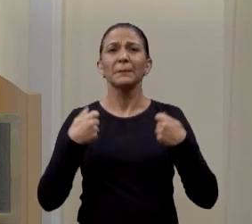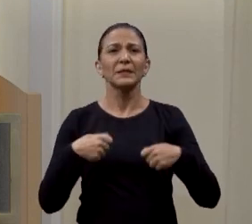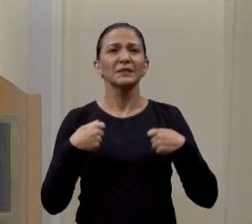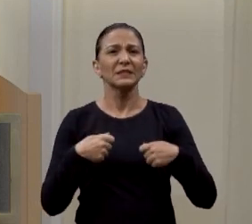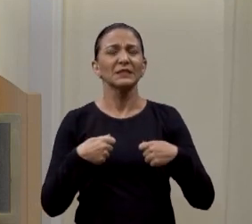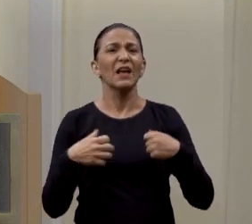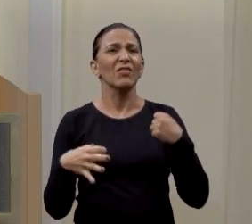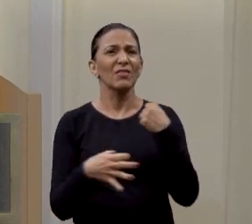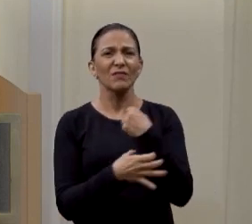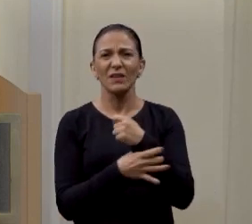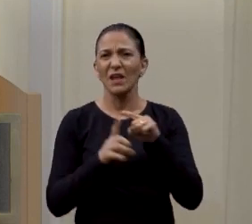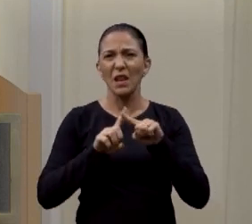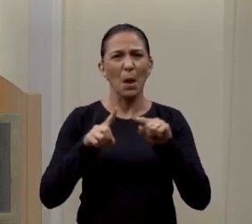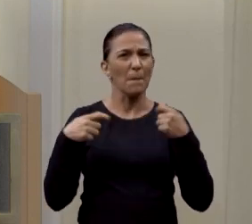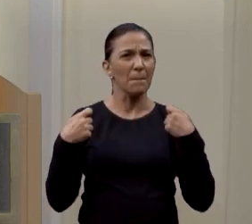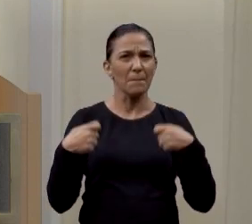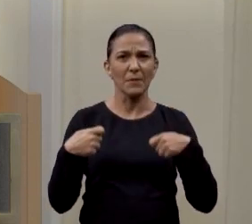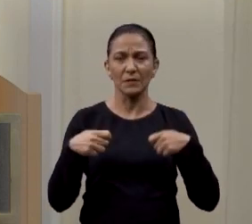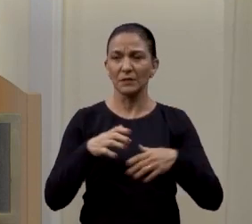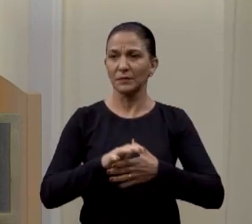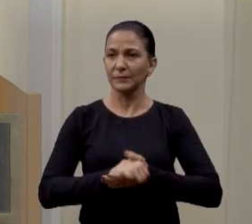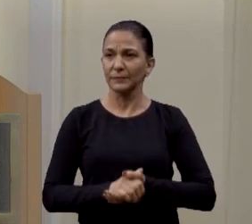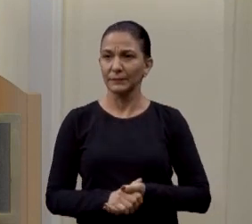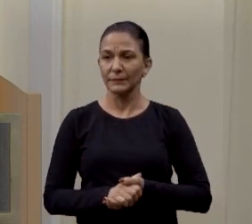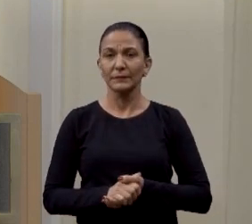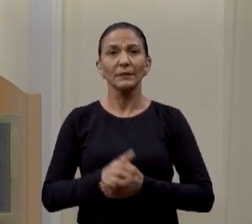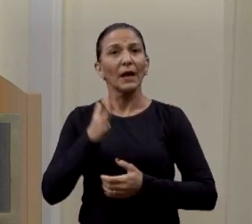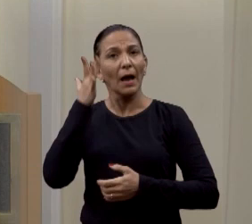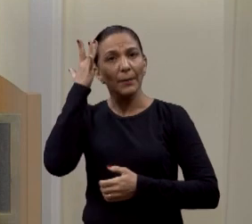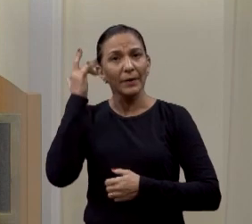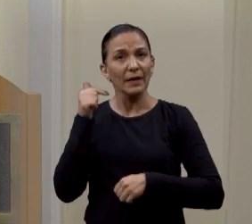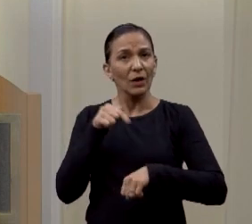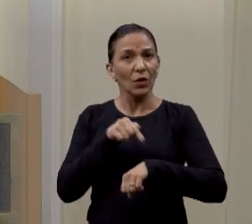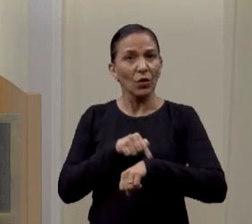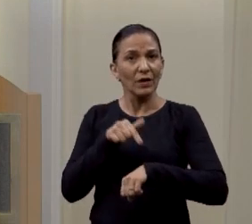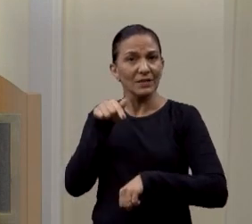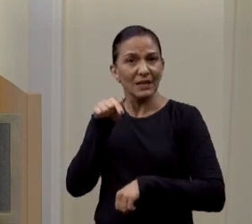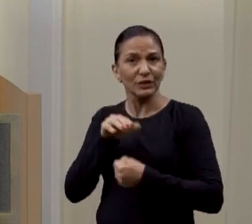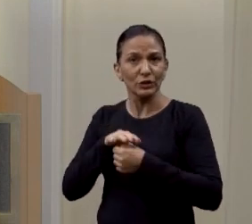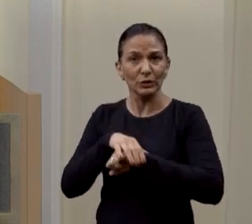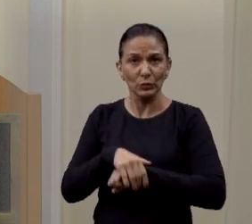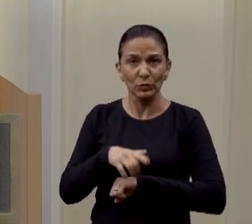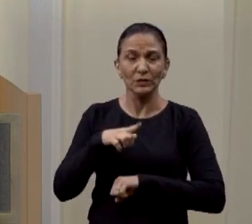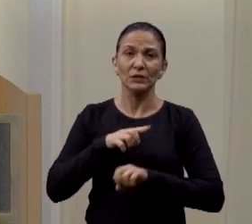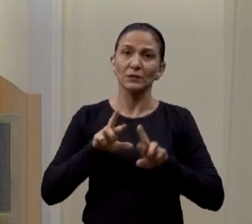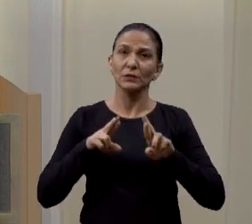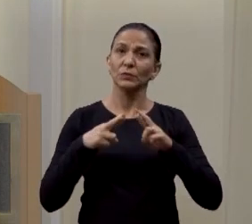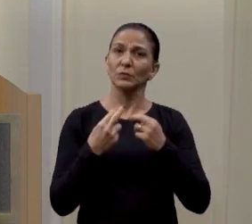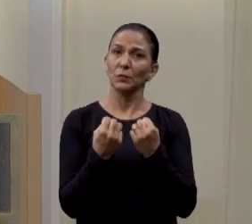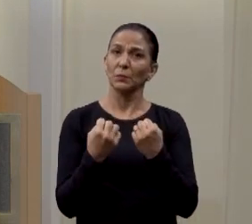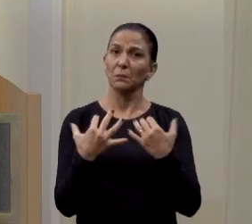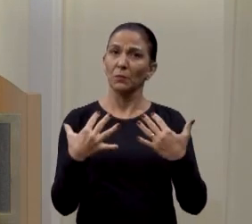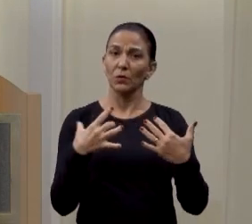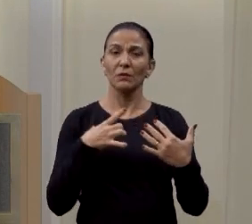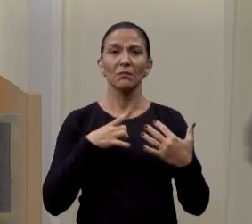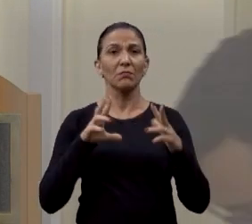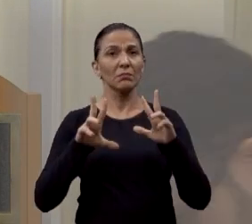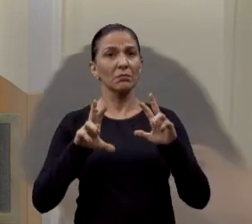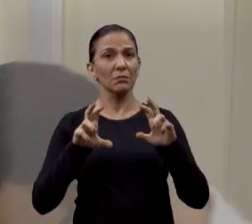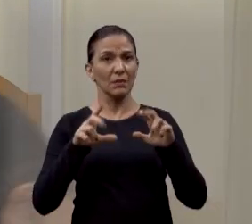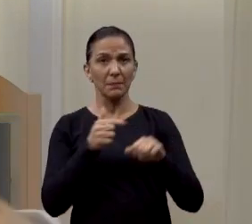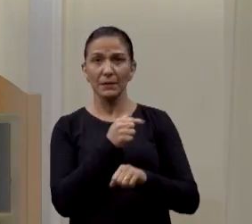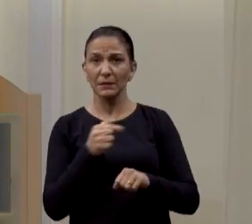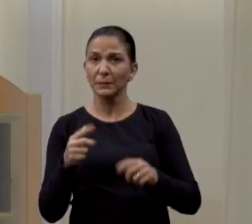Defender. Então, amanhã, às 19h, nessa casa, iremos receber a audiência pública com o mesmo tema